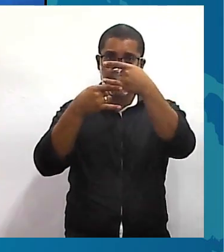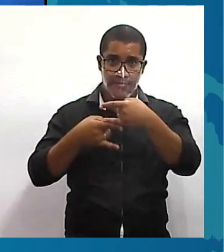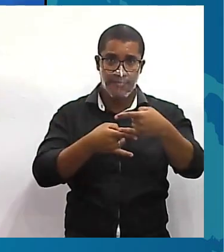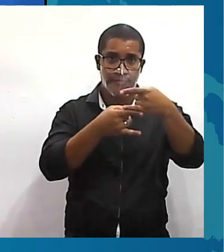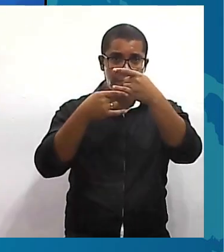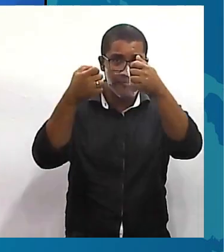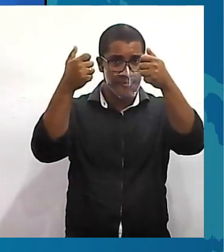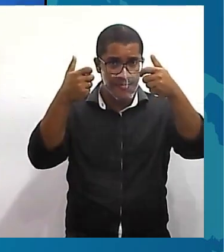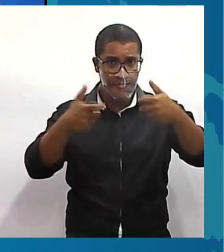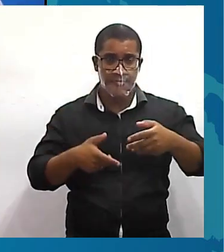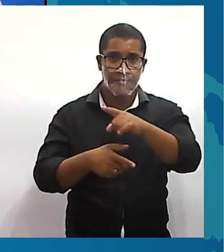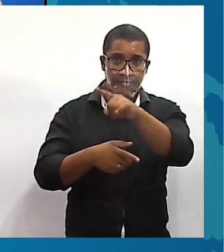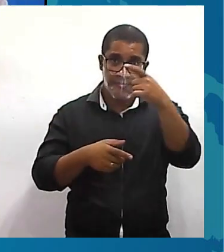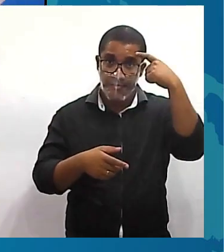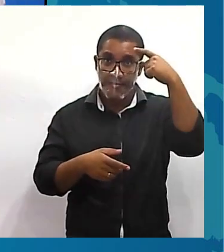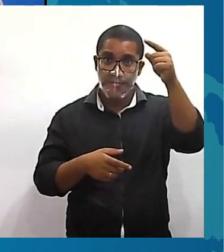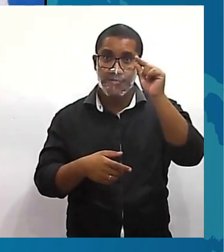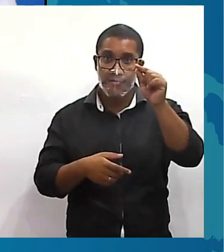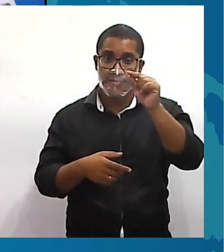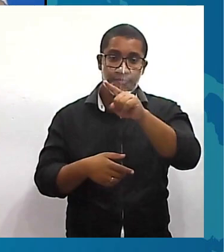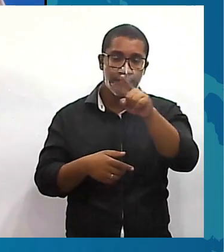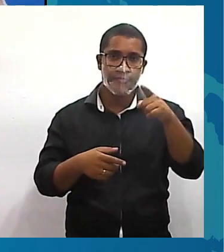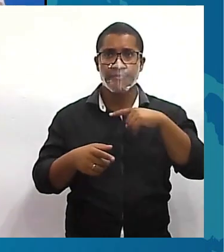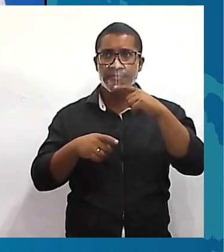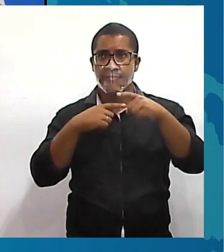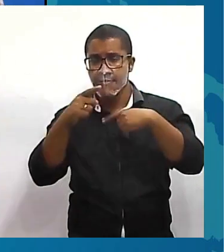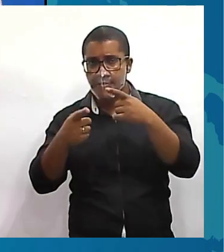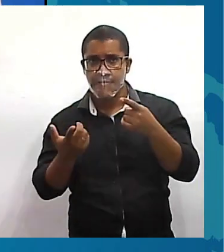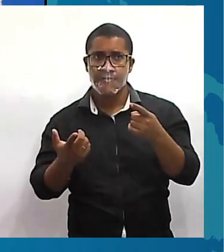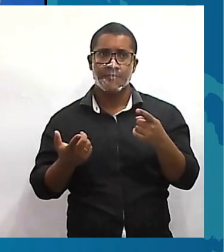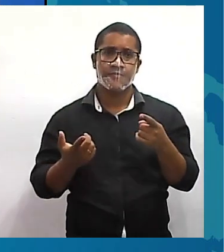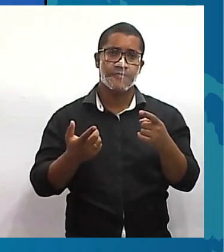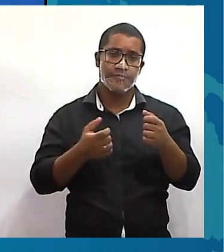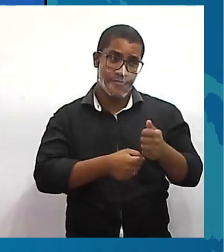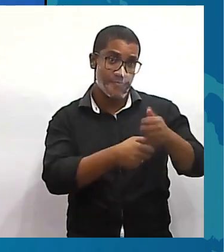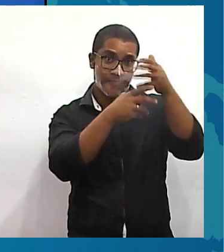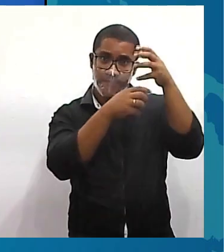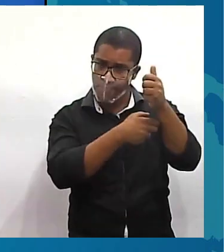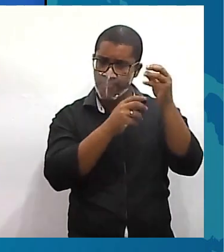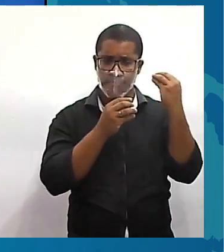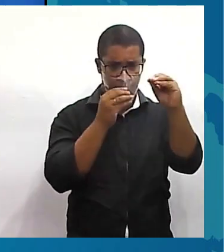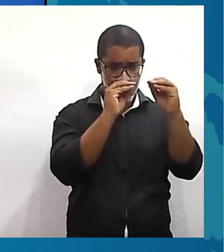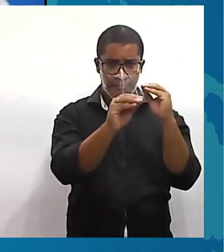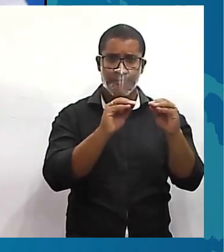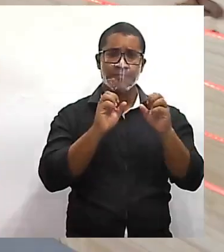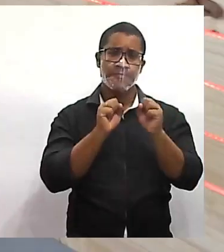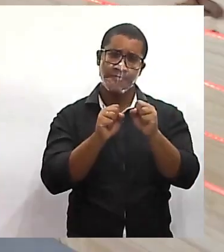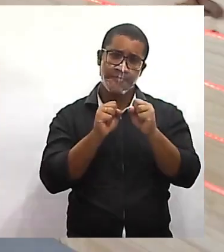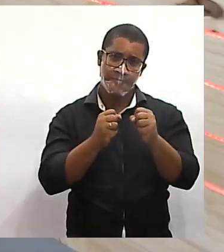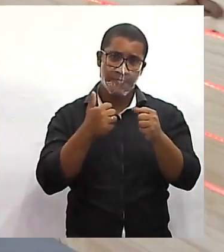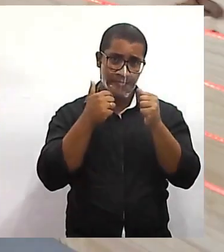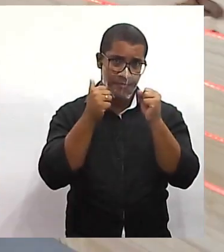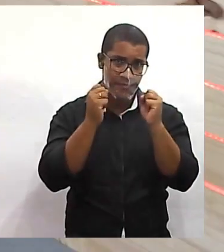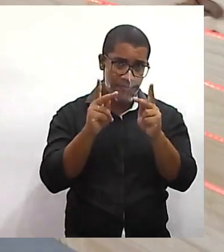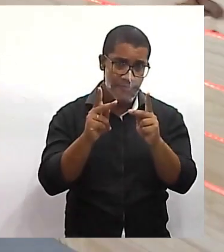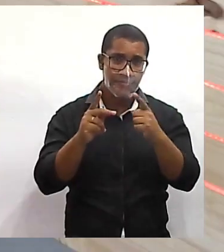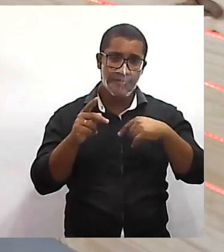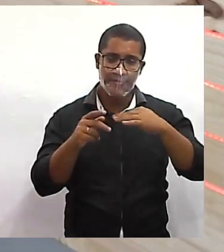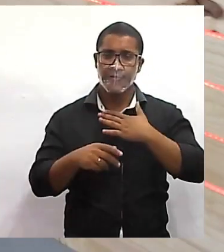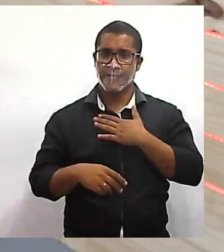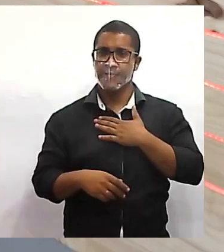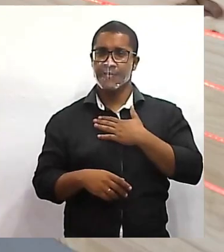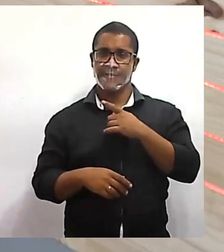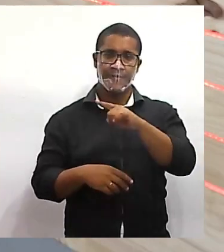vocês lembrem de estar o tempo todo trazendo dúvidas, comentários no chat, né? Para a gente estar conversando. A gente gosta bastante que